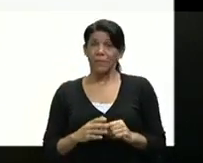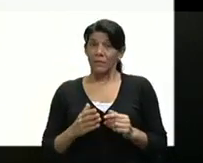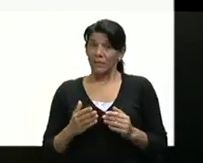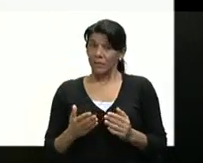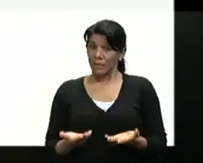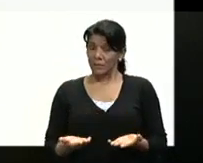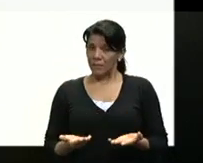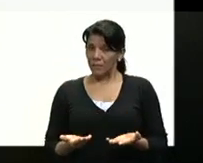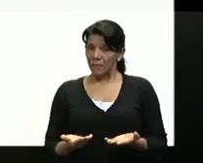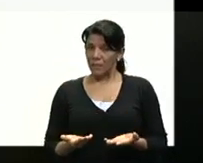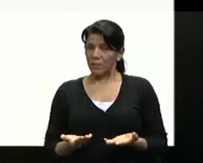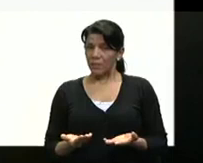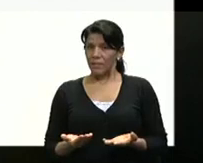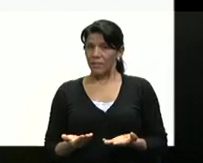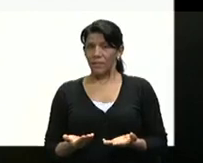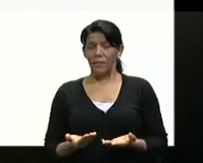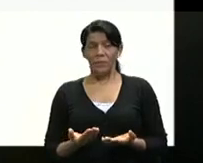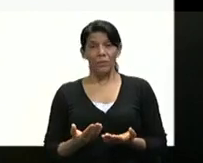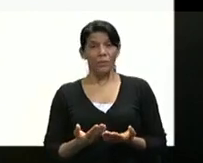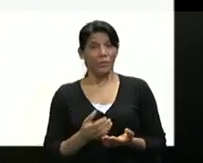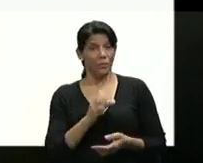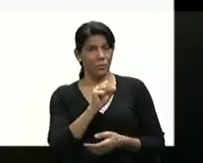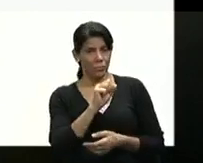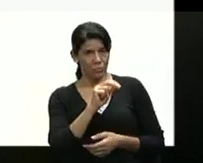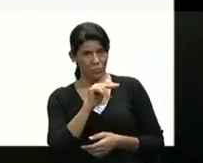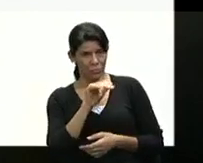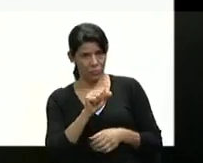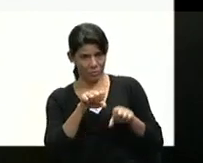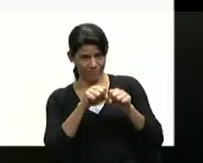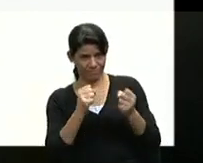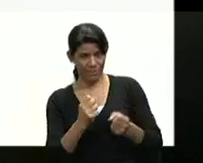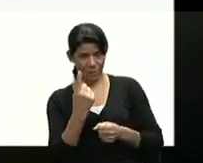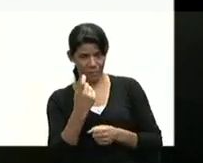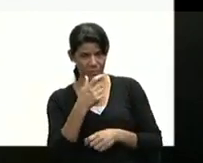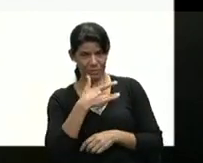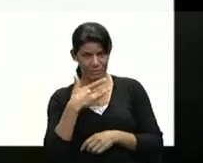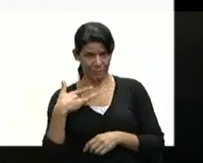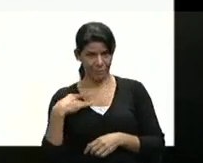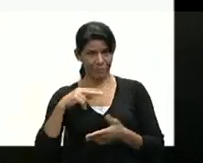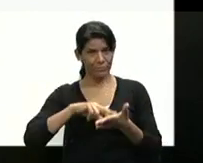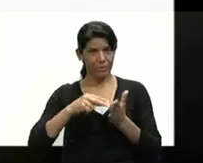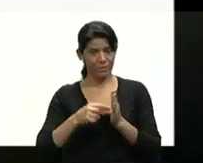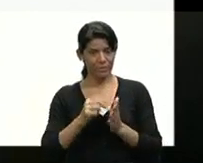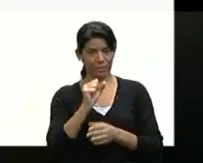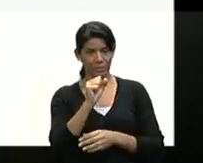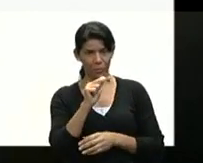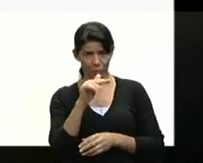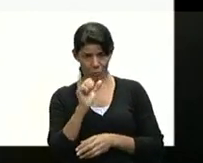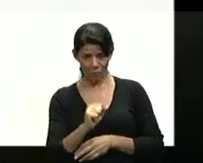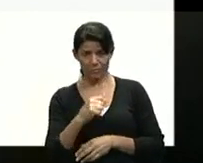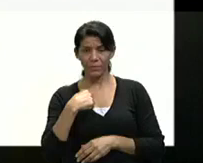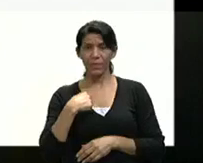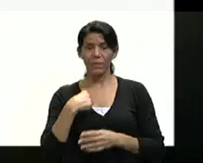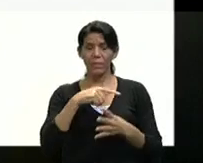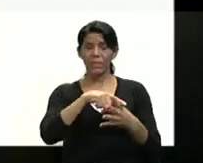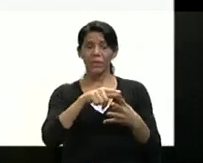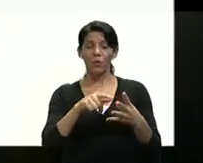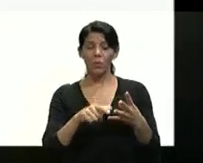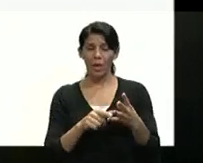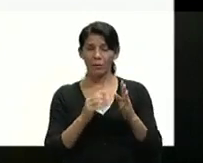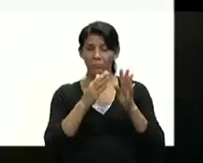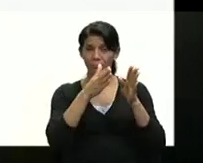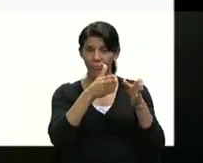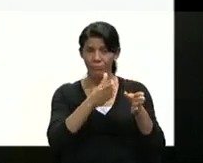Portanto, o Sistema Único de Saúde, através desses 4 fundamentos,